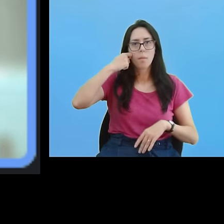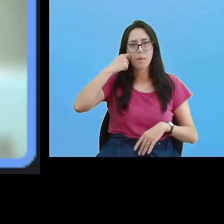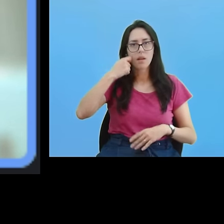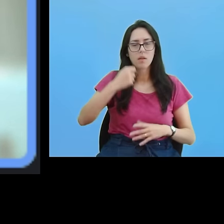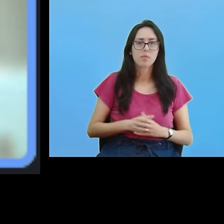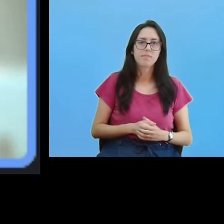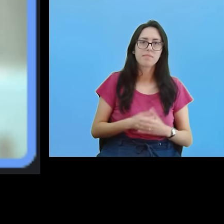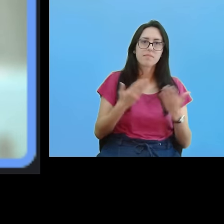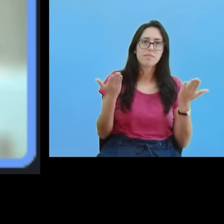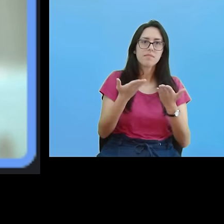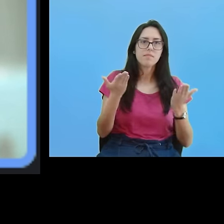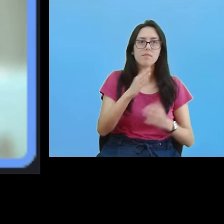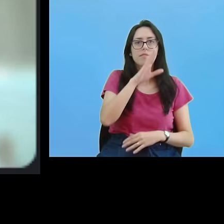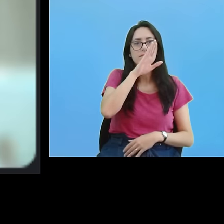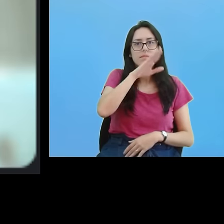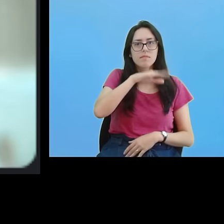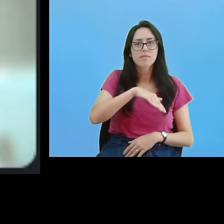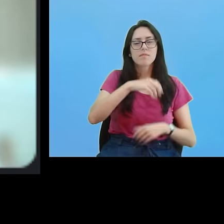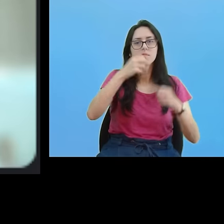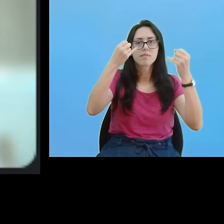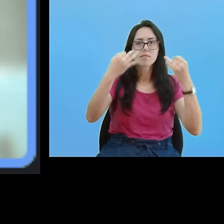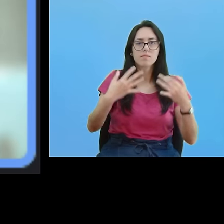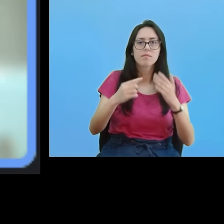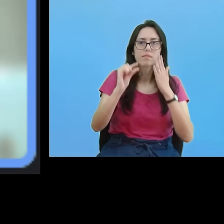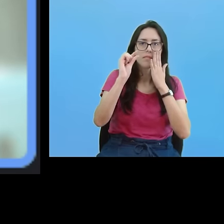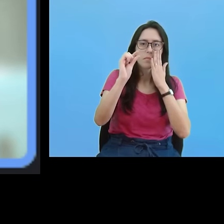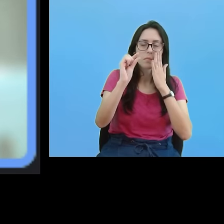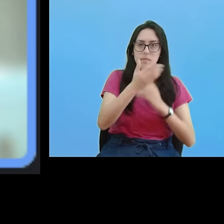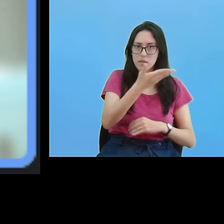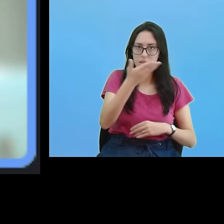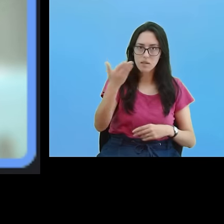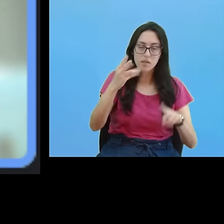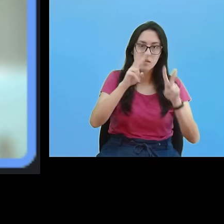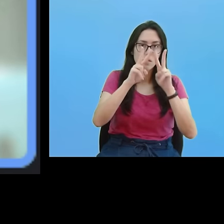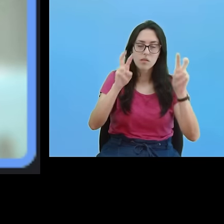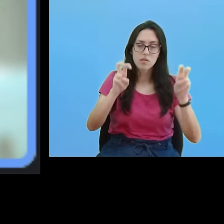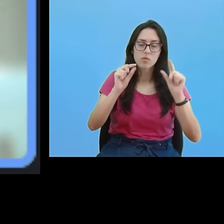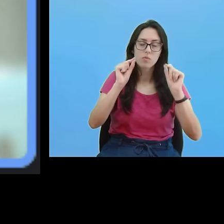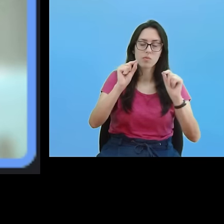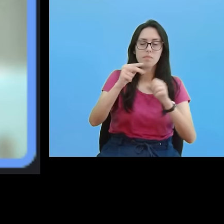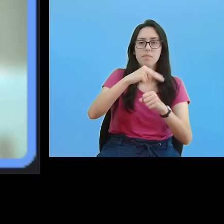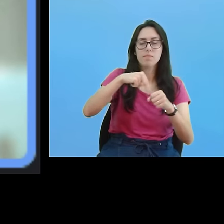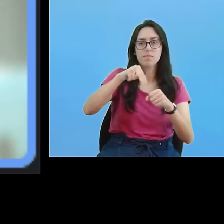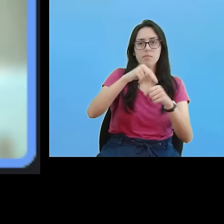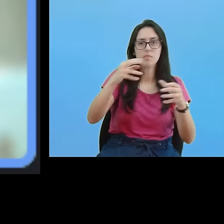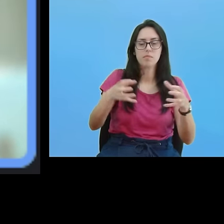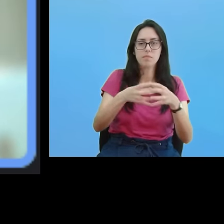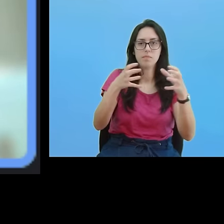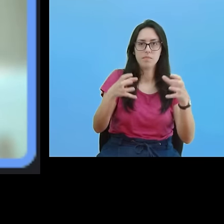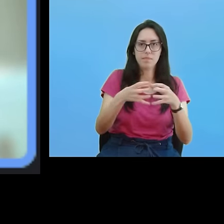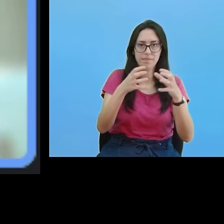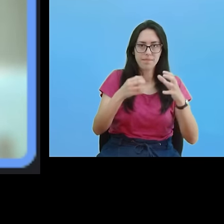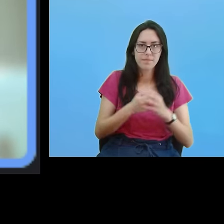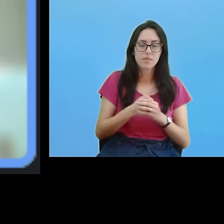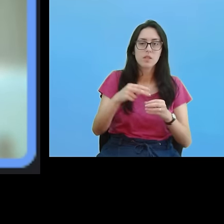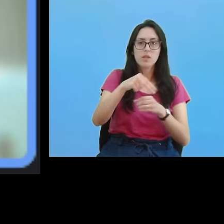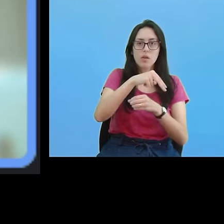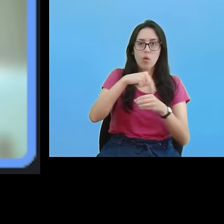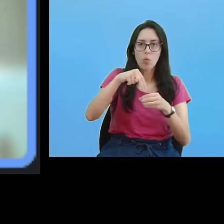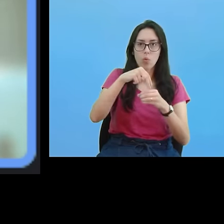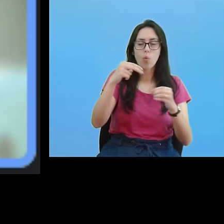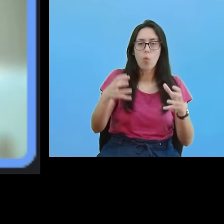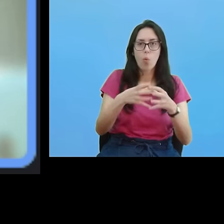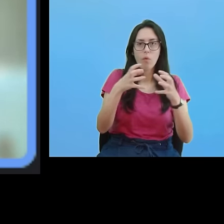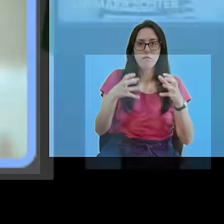hoje à tarde nós vamos falar um pouquinho com vocês a respeito do núcleo de convivência. O núcleo de